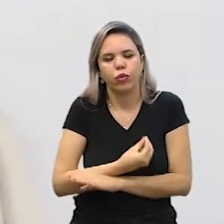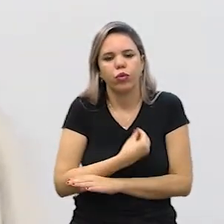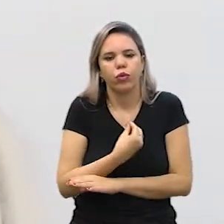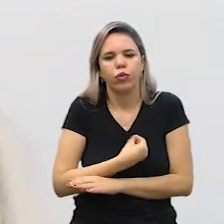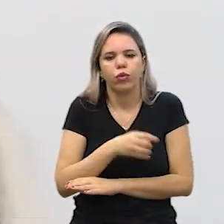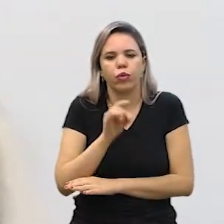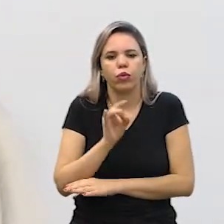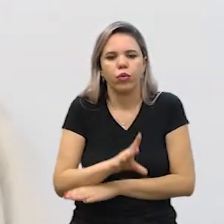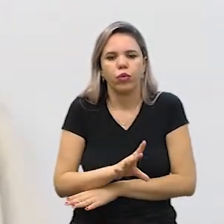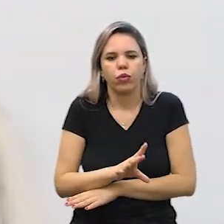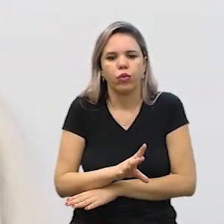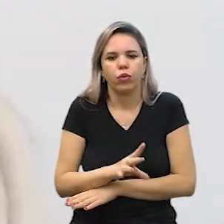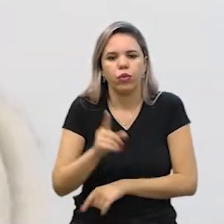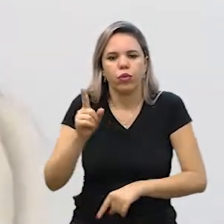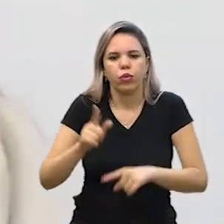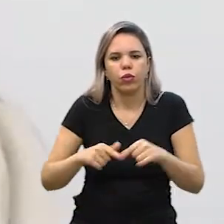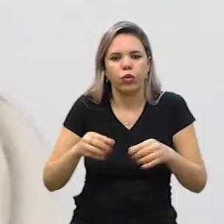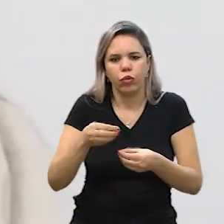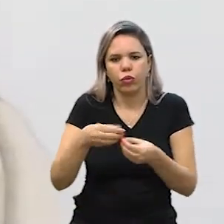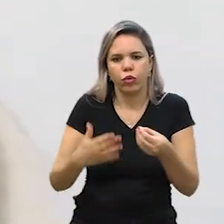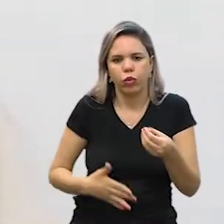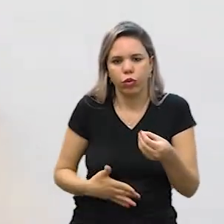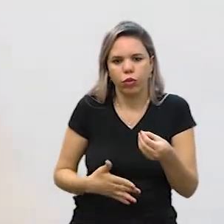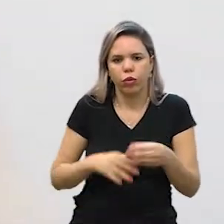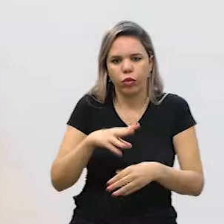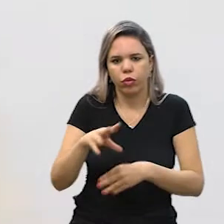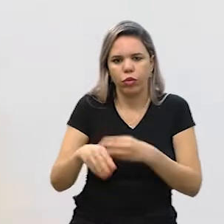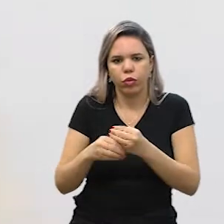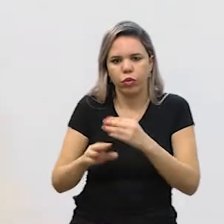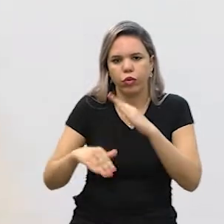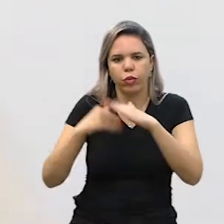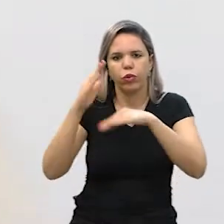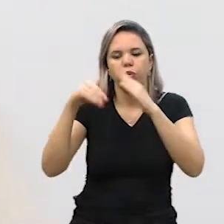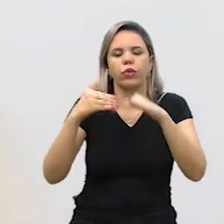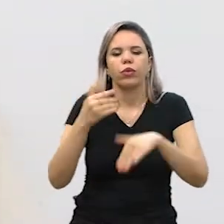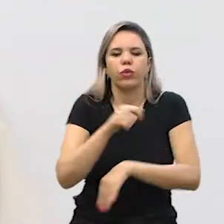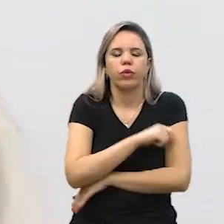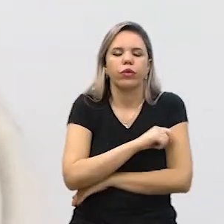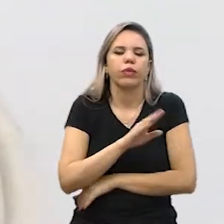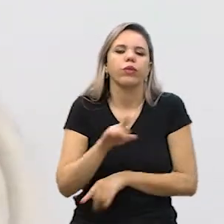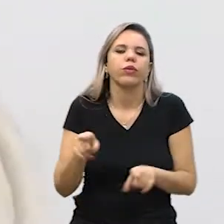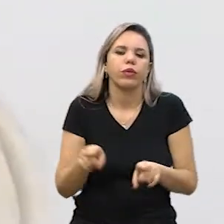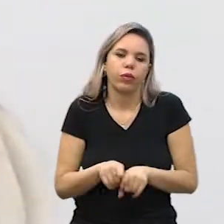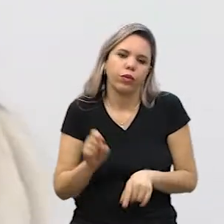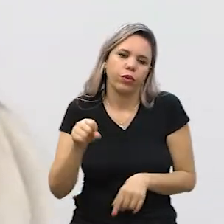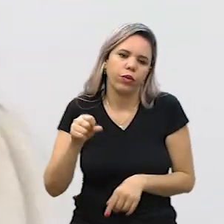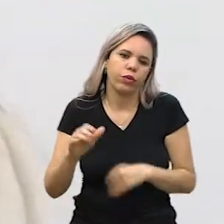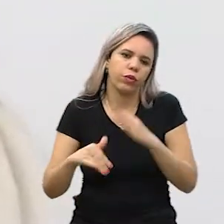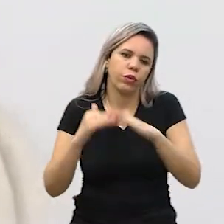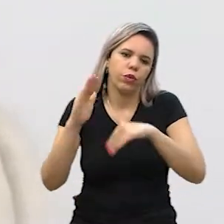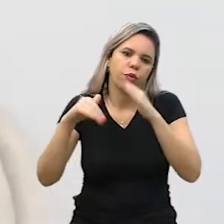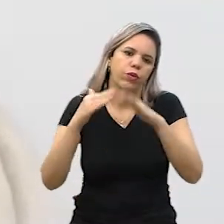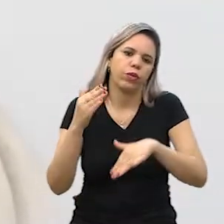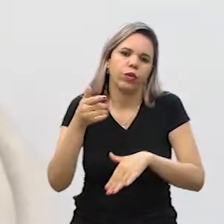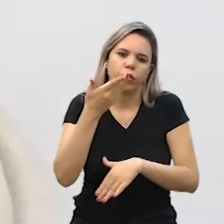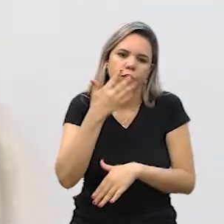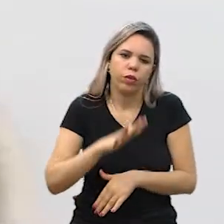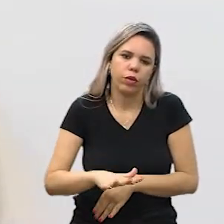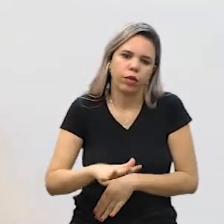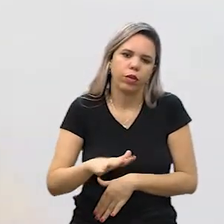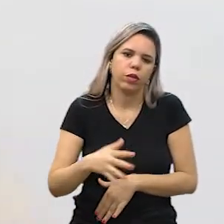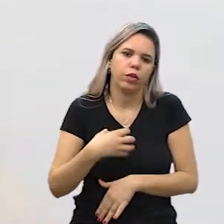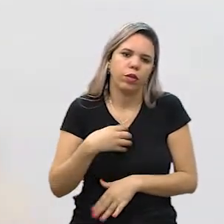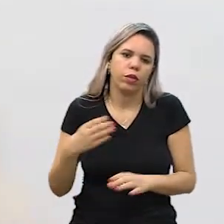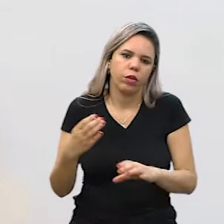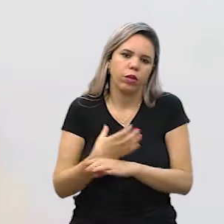somente o material conteudista para agregar no desenvolvimento desse aluno, mas sim o desenvolvimento dessa criança na